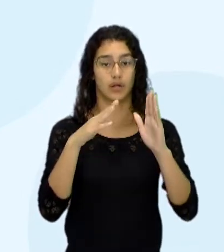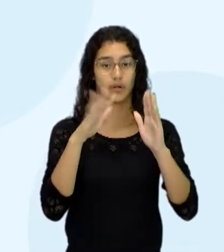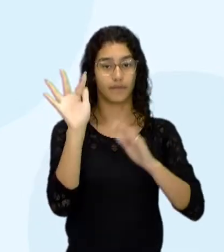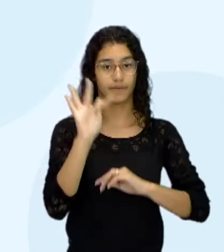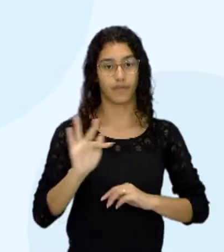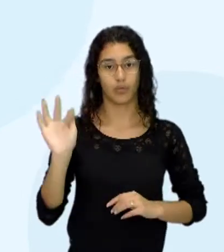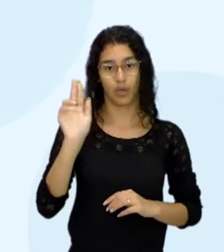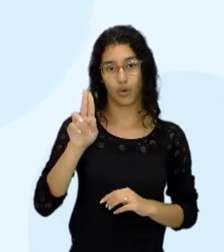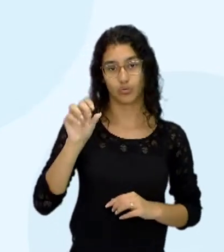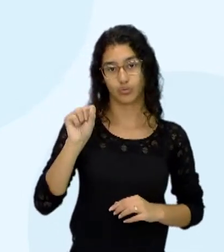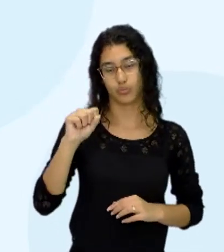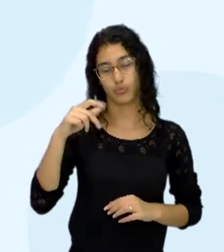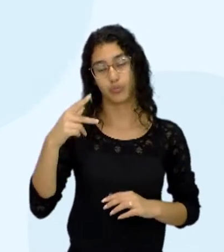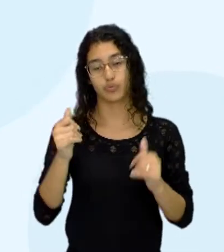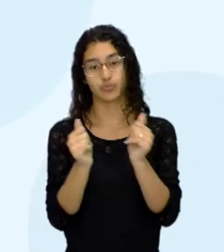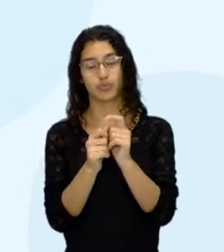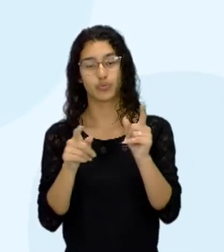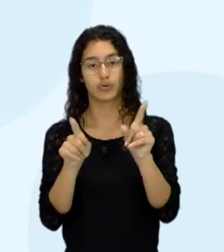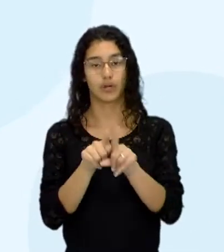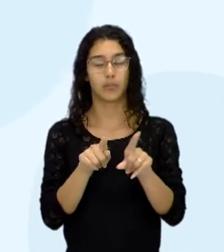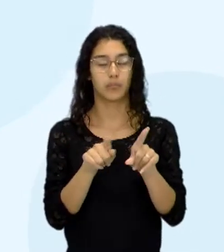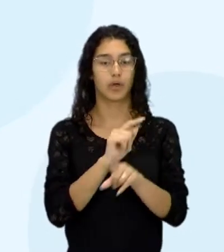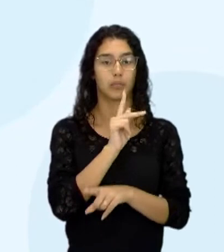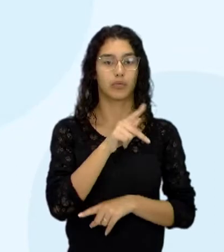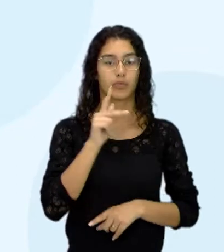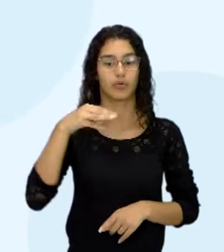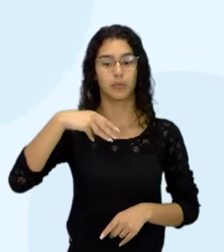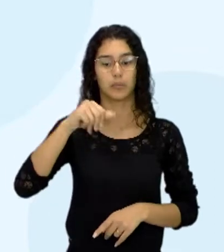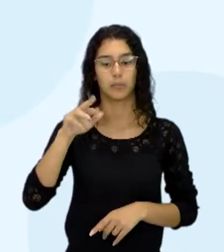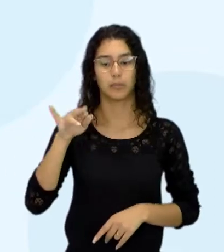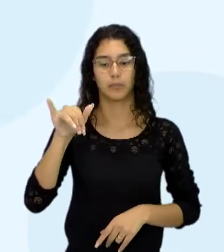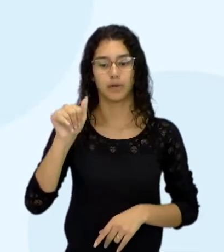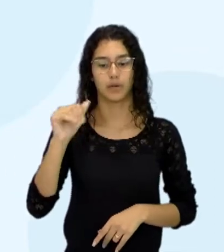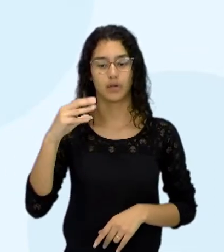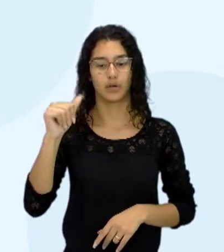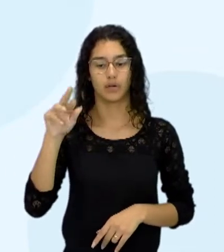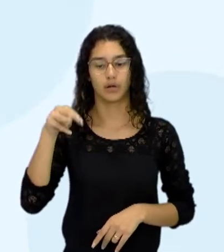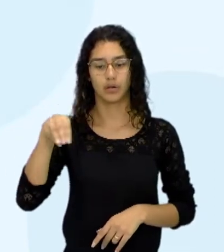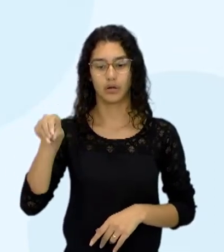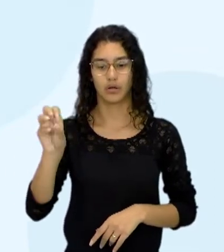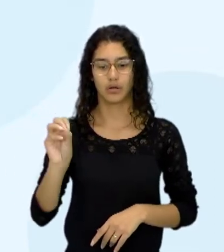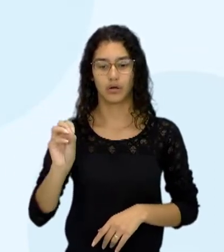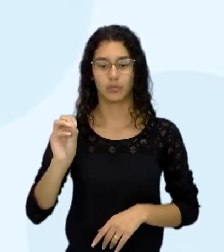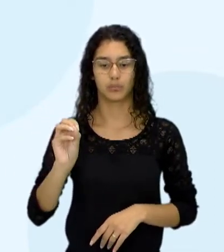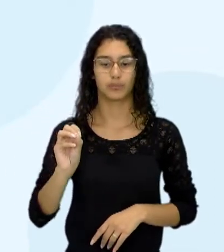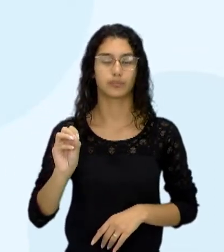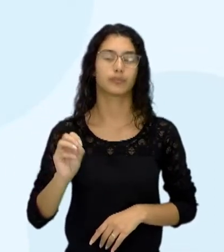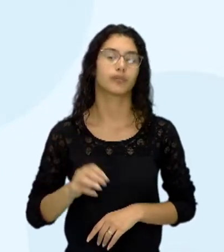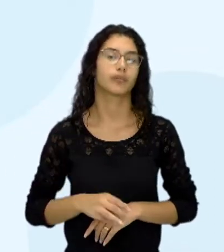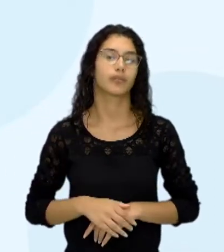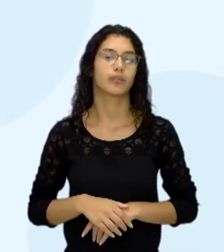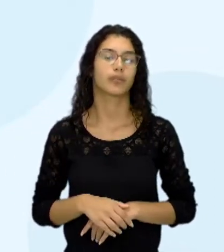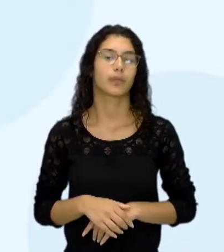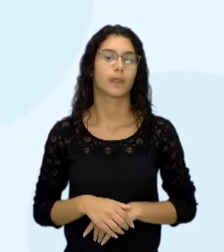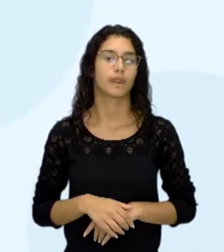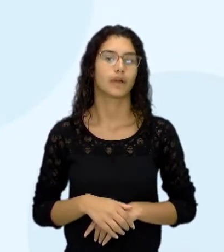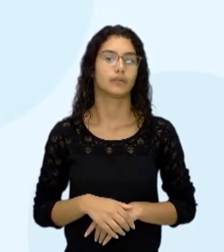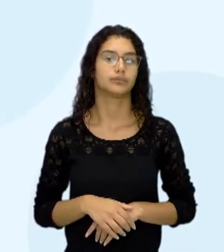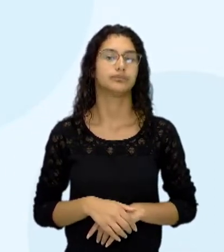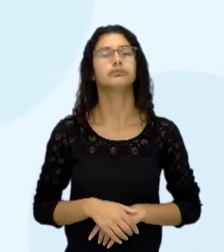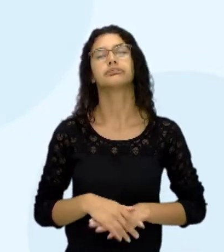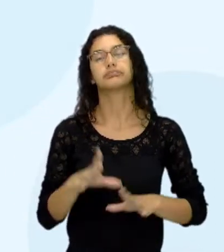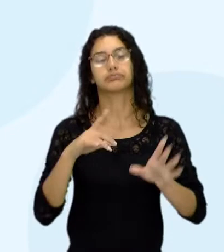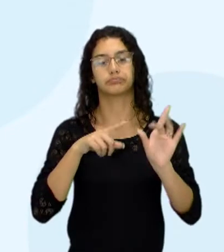colaboração com a professora Maria Carmen Lemos, da School of Natural Research of Environment, da Universidade de